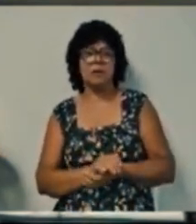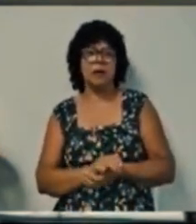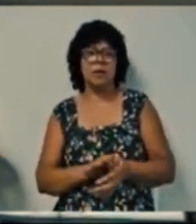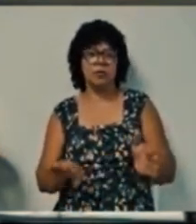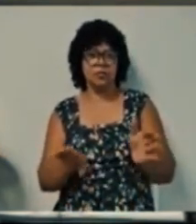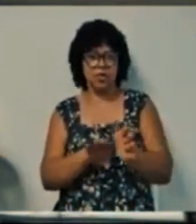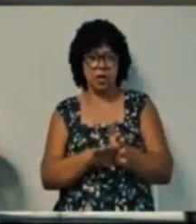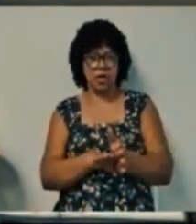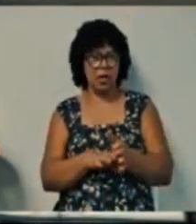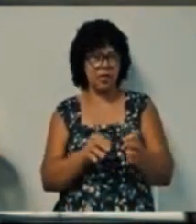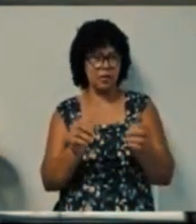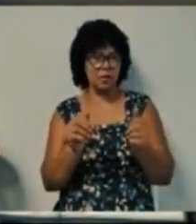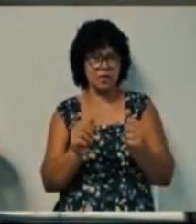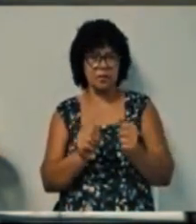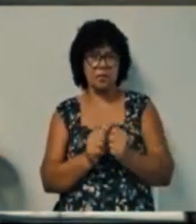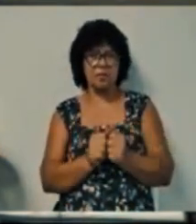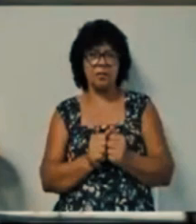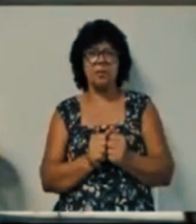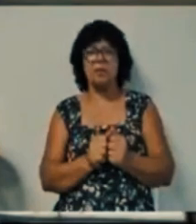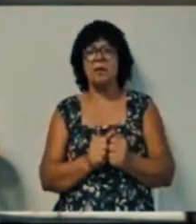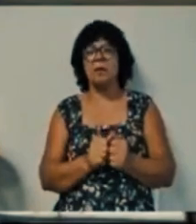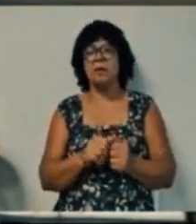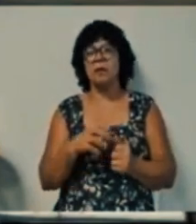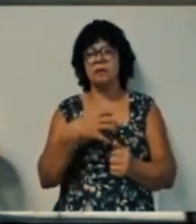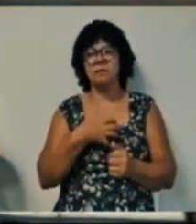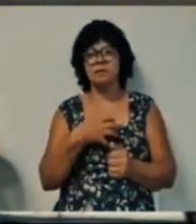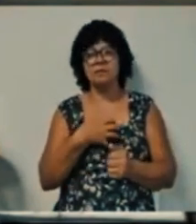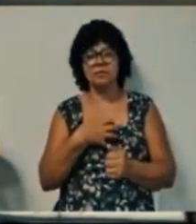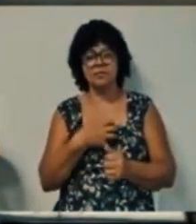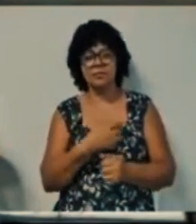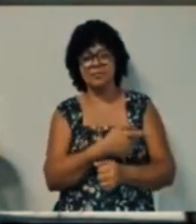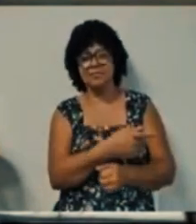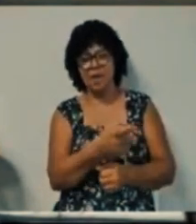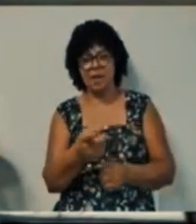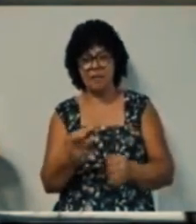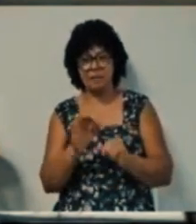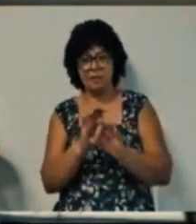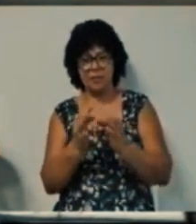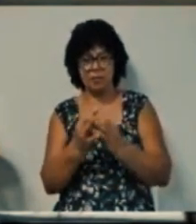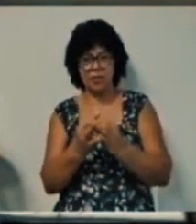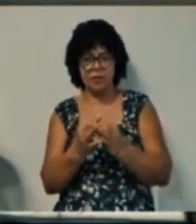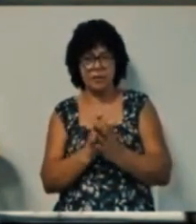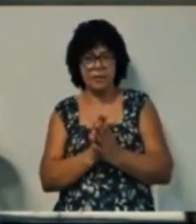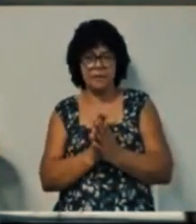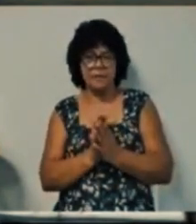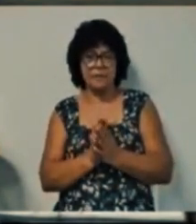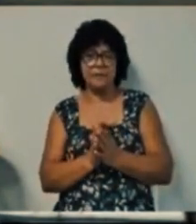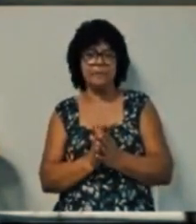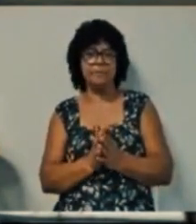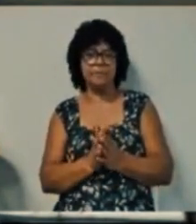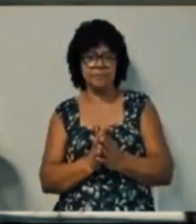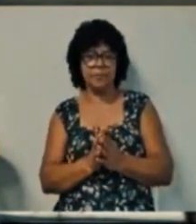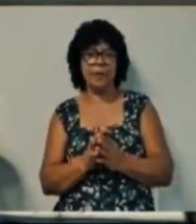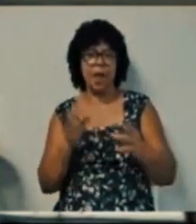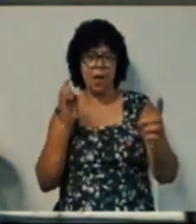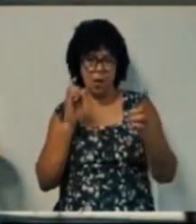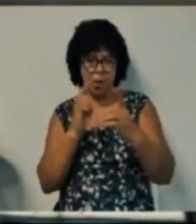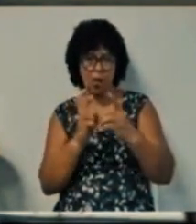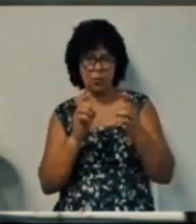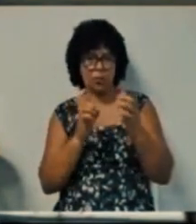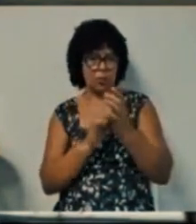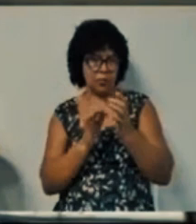esposa: elas tiveram um encontro com Jesus. Eu estou vendo o brilho no Espírito Santo no rosto